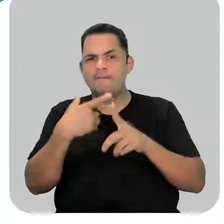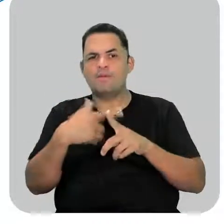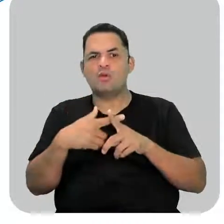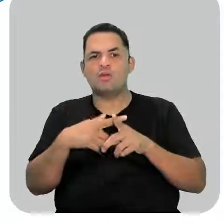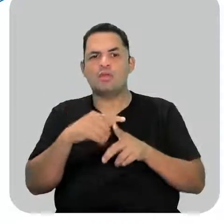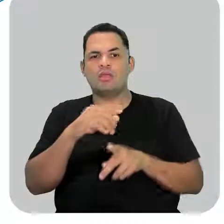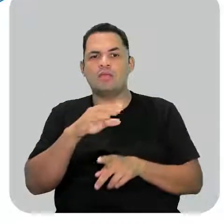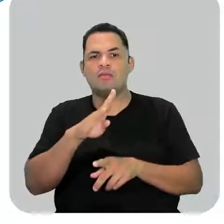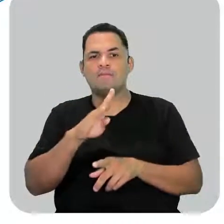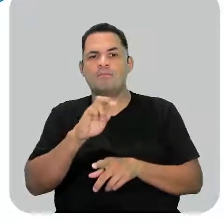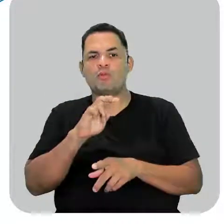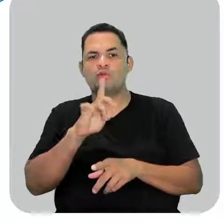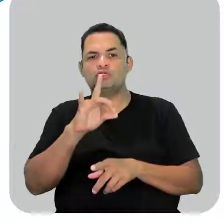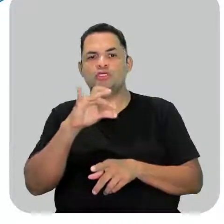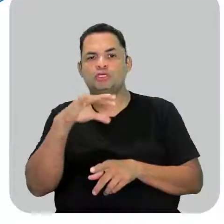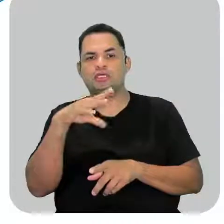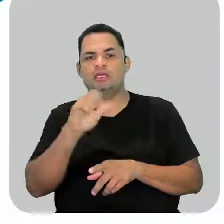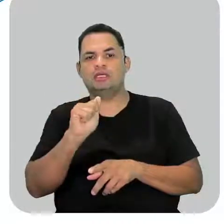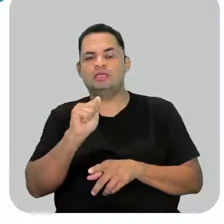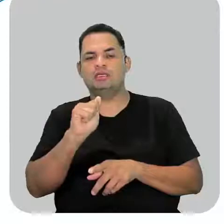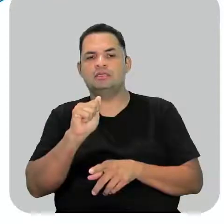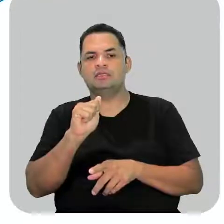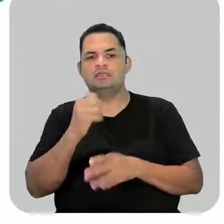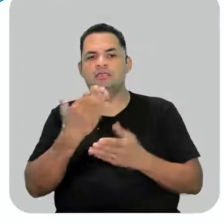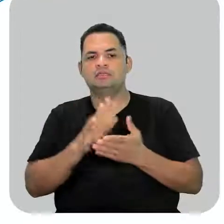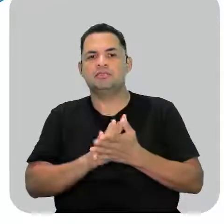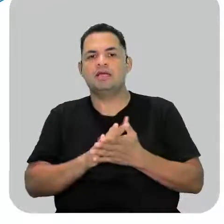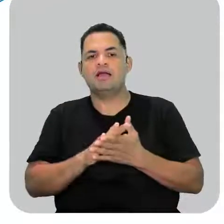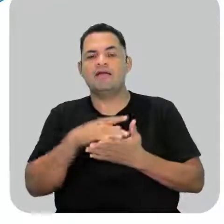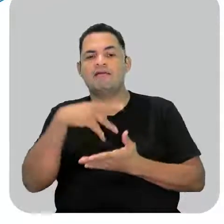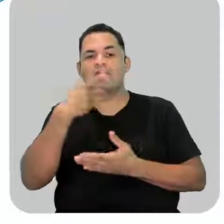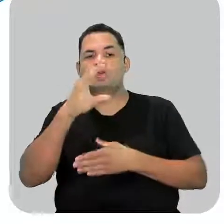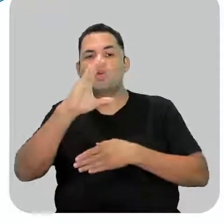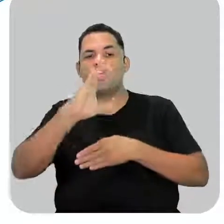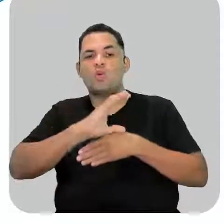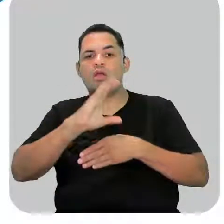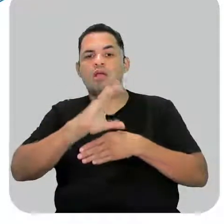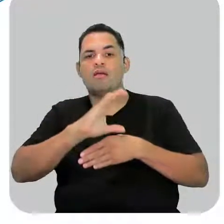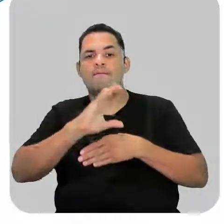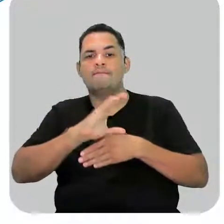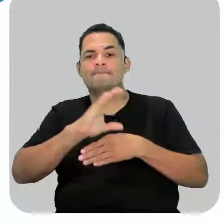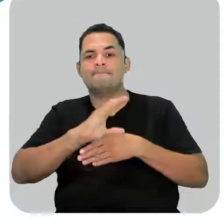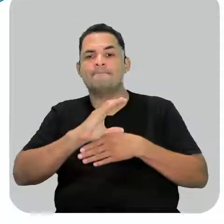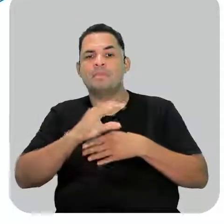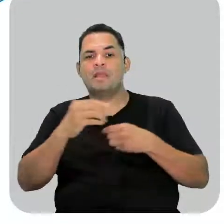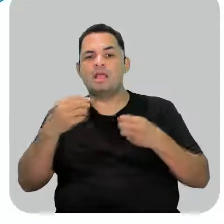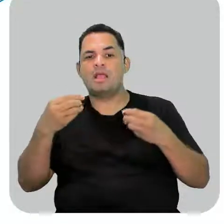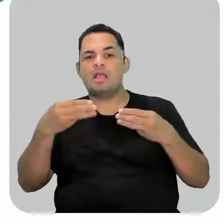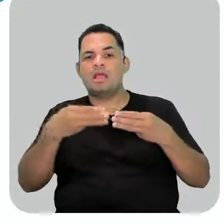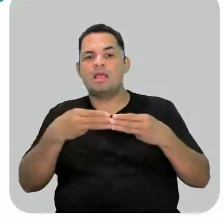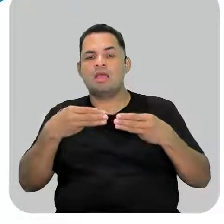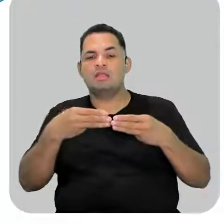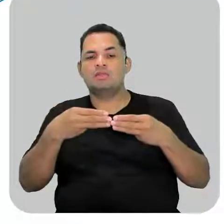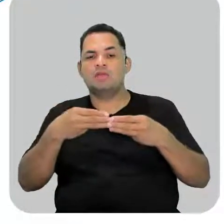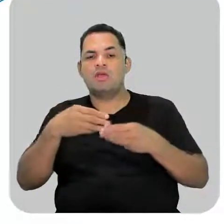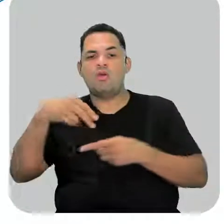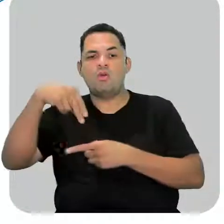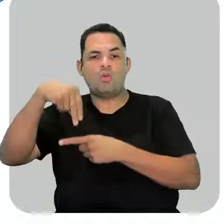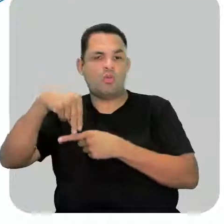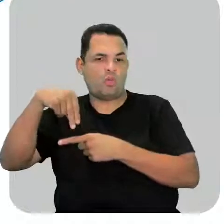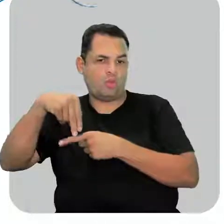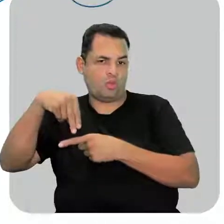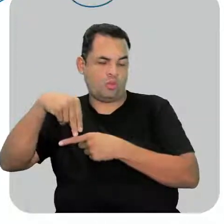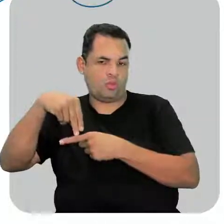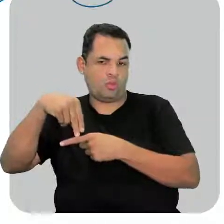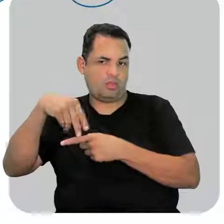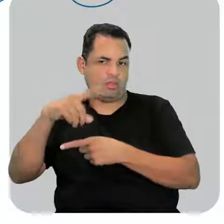butila aqui refere somente aos carbonos que estão ligados ao nitrogênio.